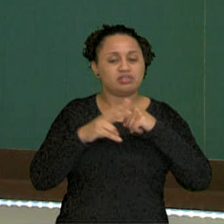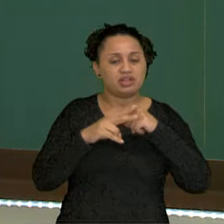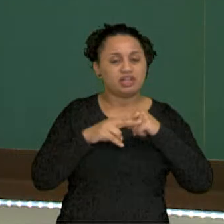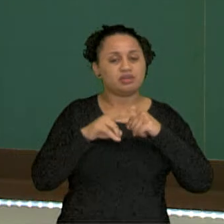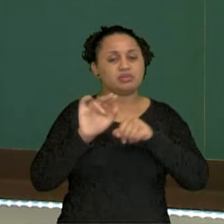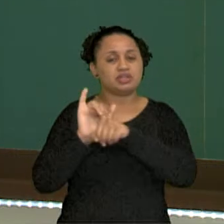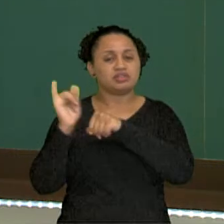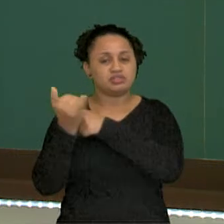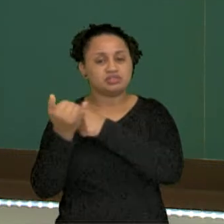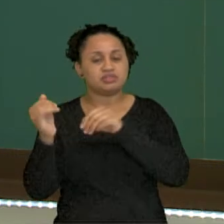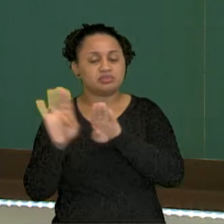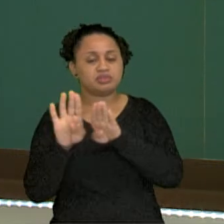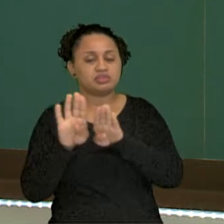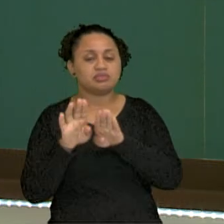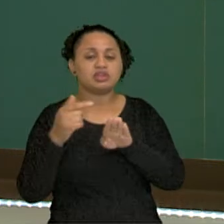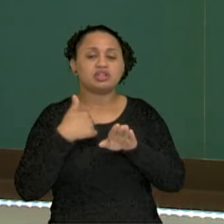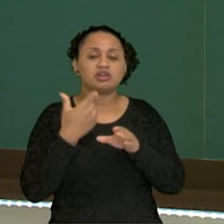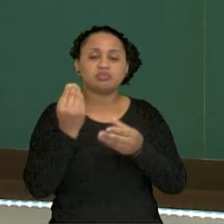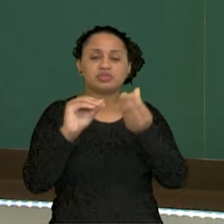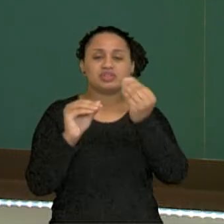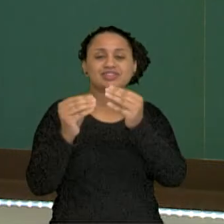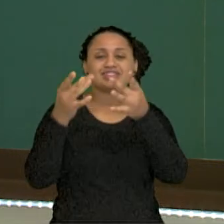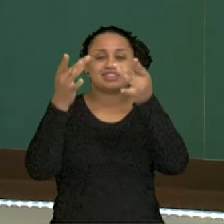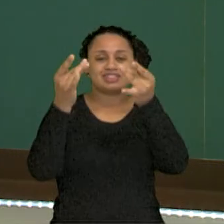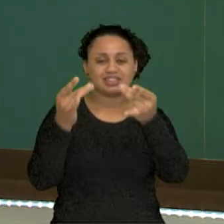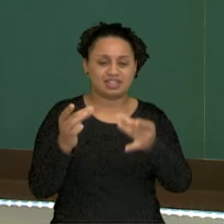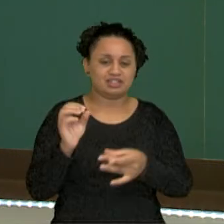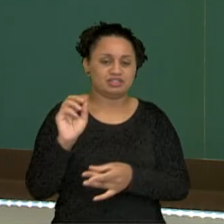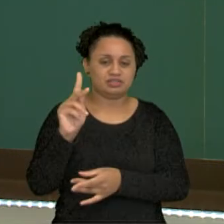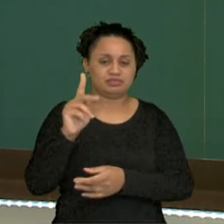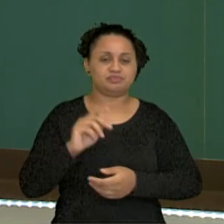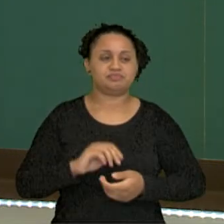né, a autora, né, colocou ali o tintim por tintim, ok?